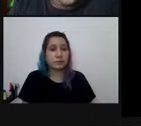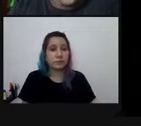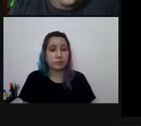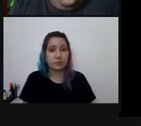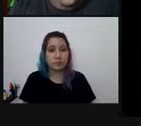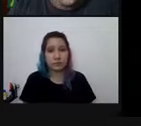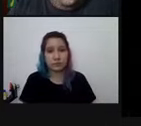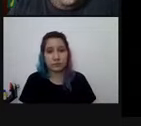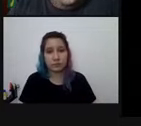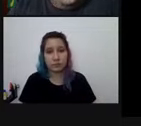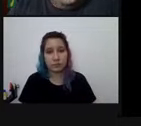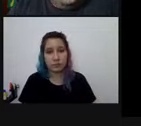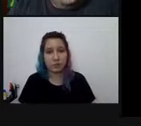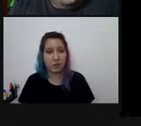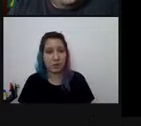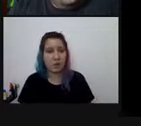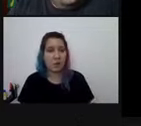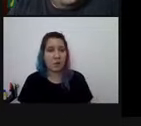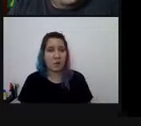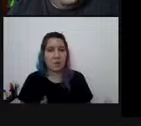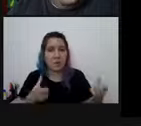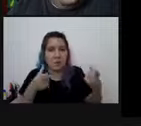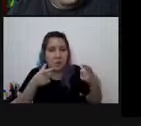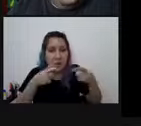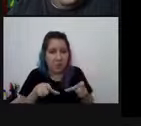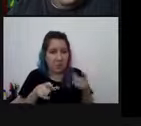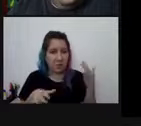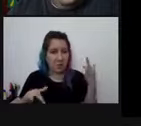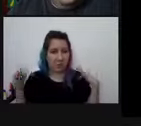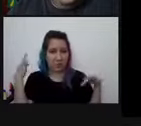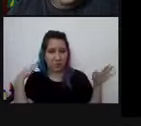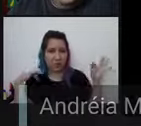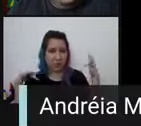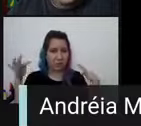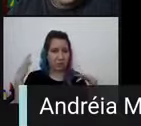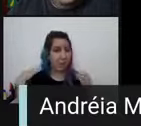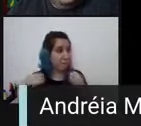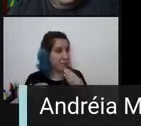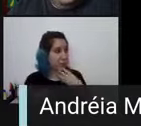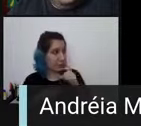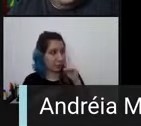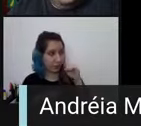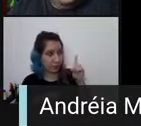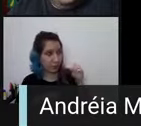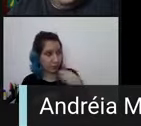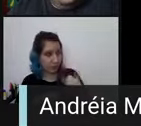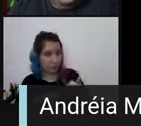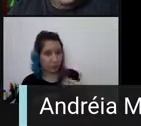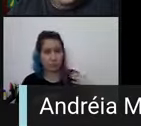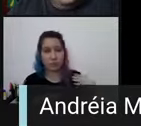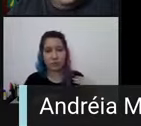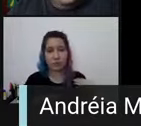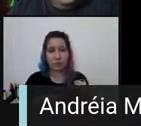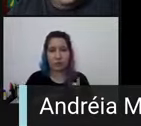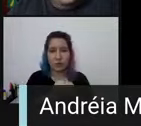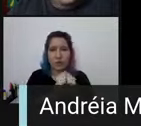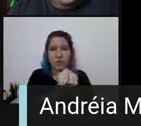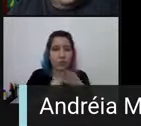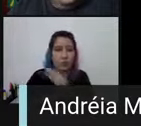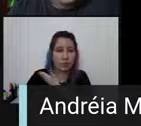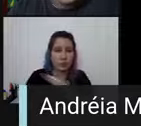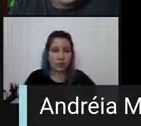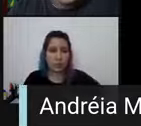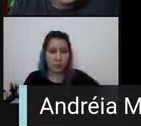Ponto turístico. Bom dia, tudo bem? Junto do governo do estado,